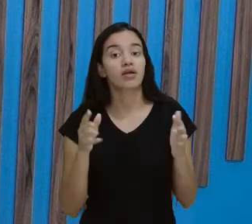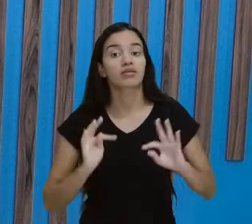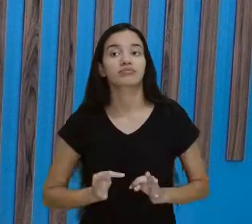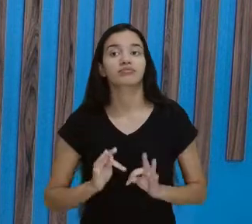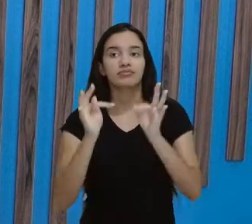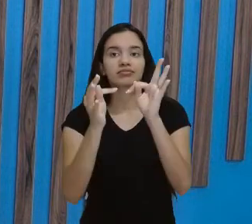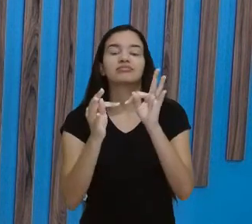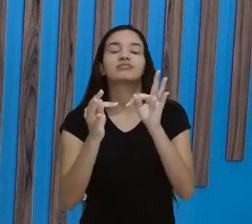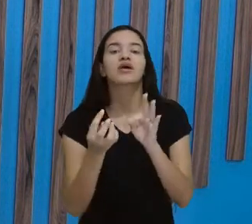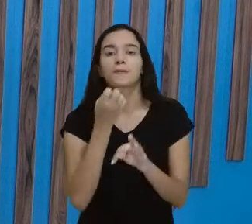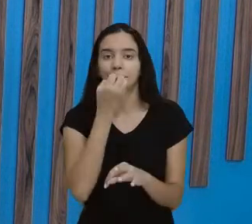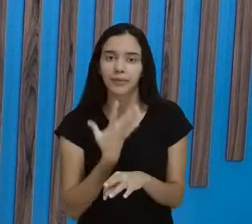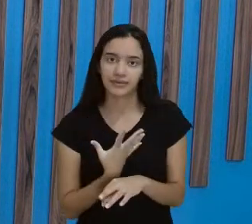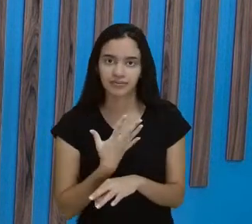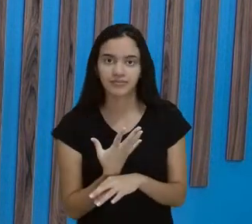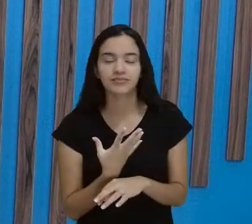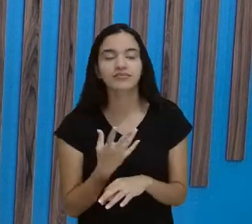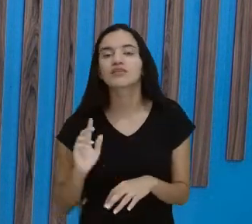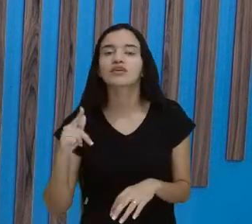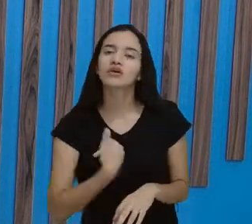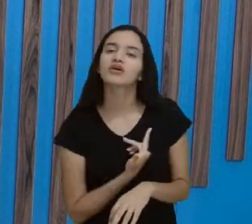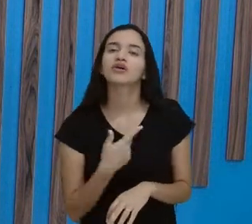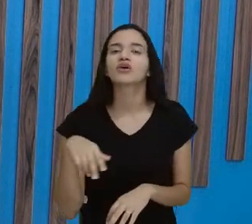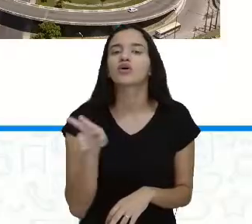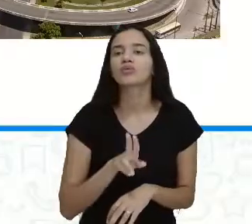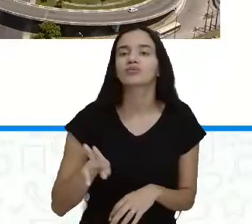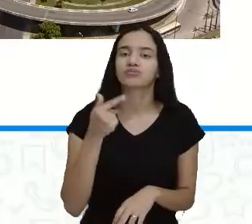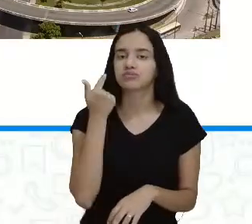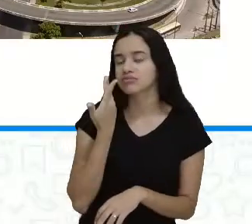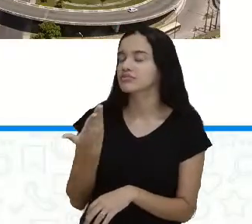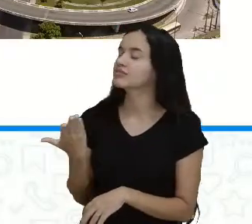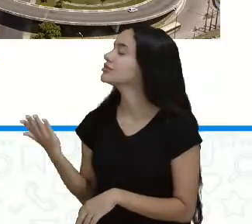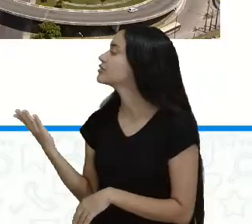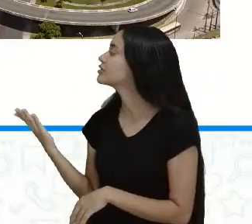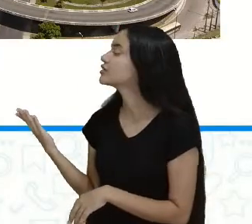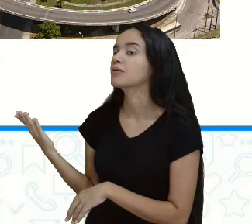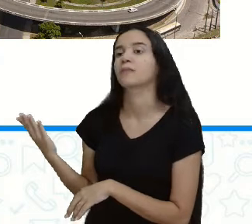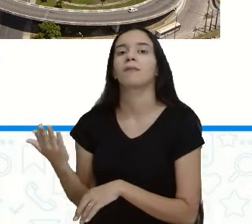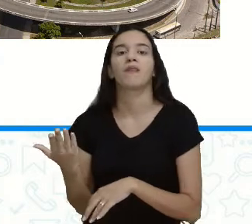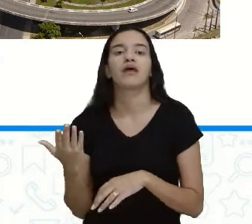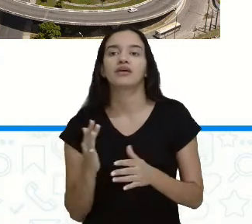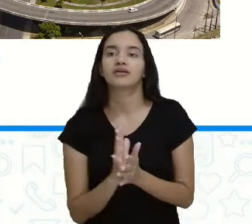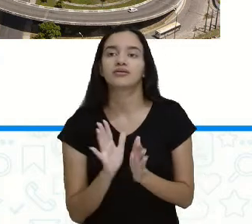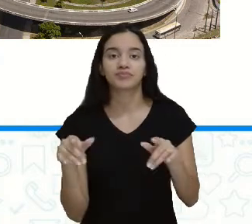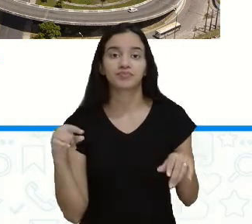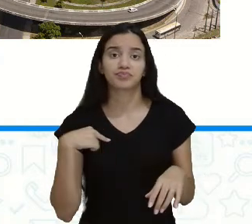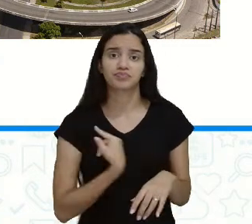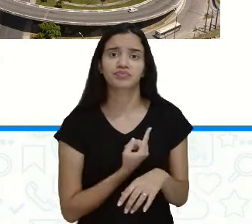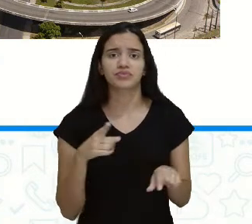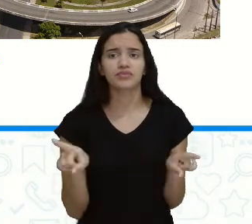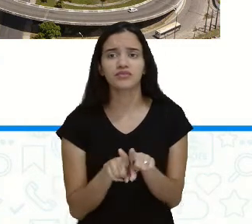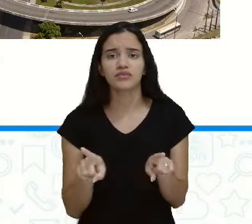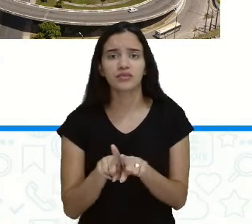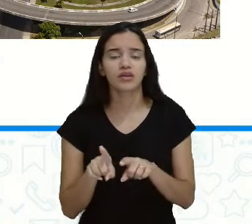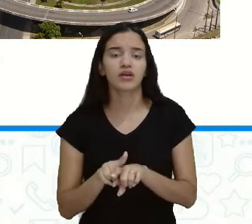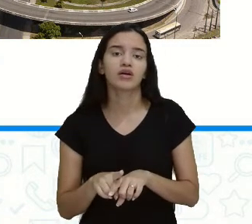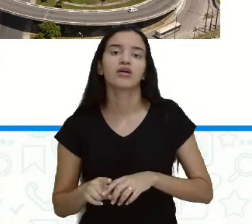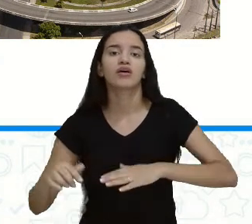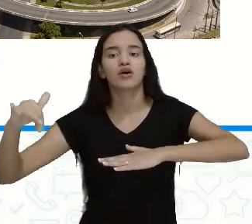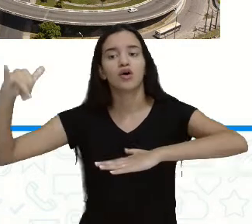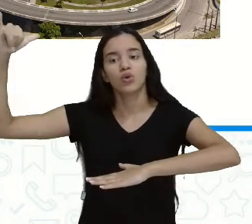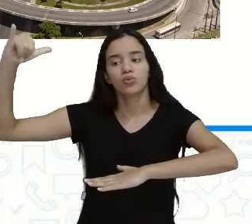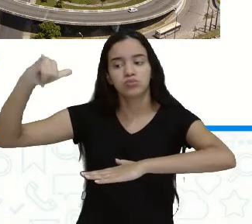tecnologia trouxe esse benefício. A gente usufrui disso aí, em a rede de integração, né? Nós também temos um porto de